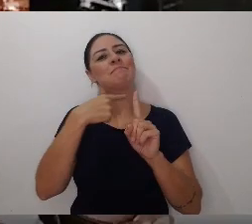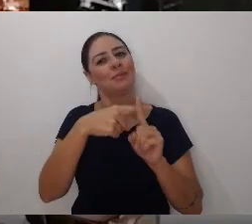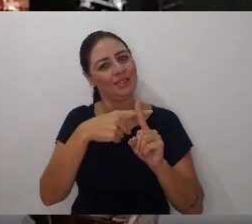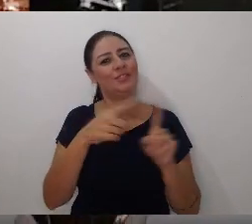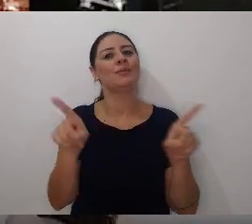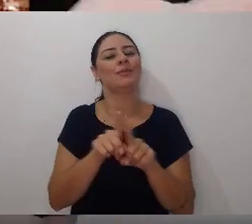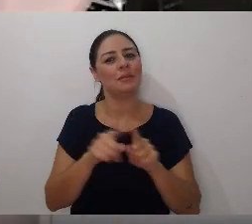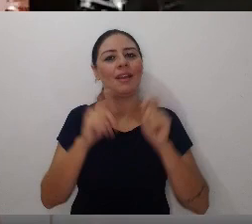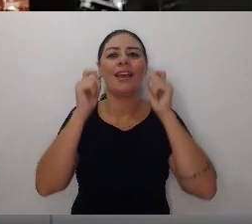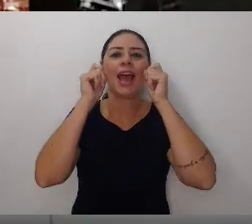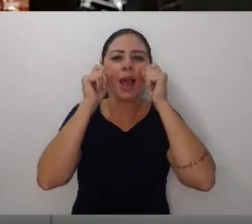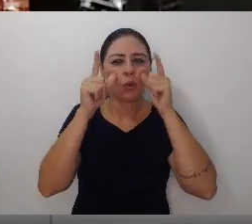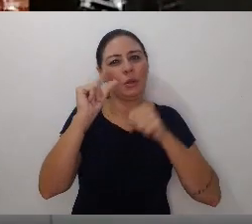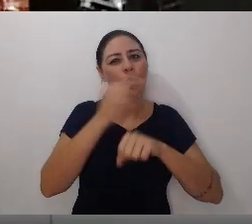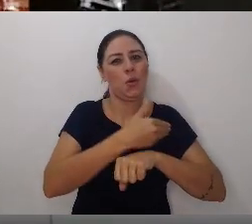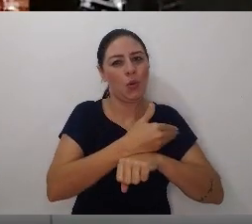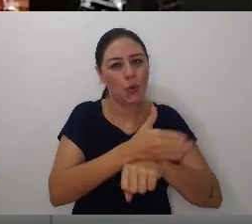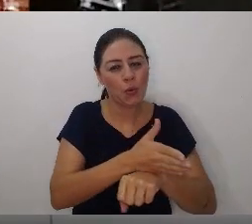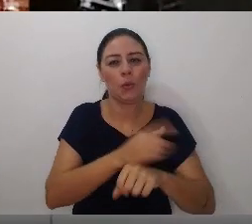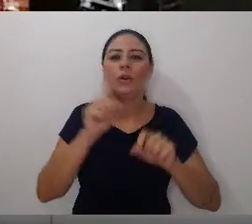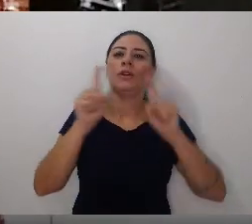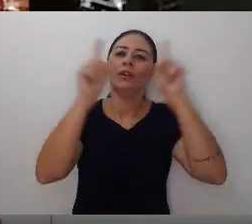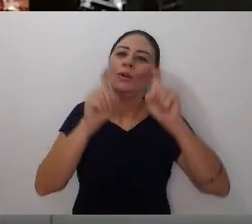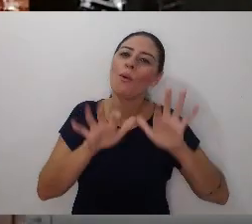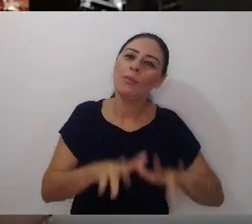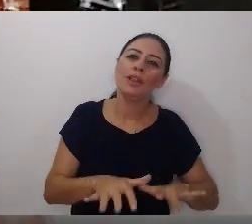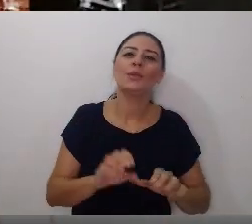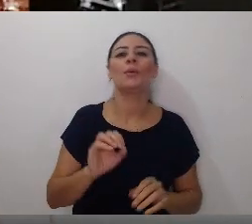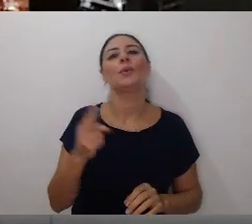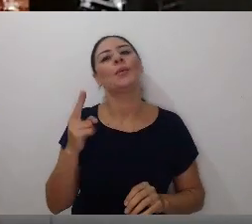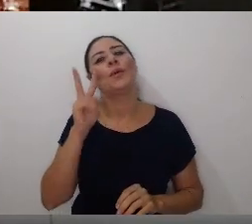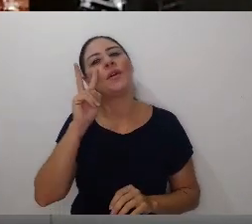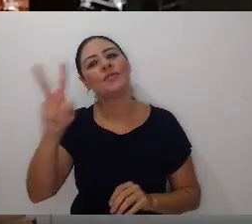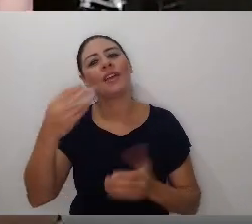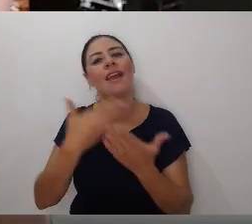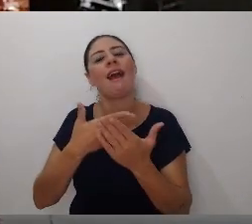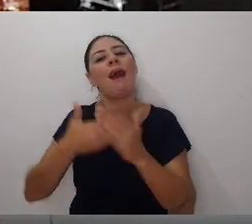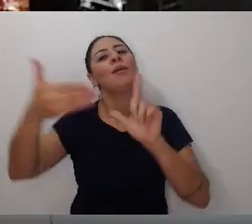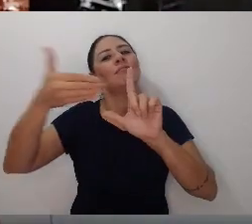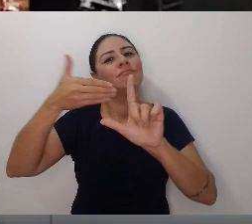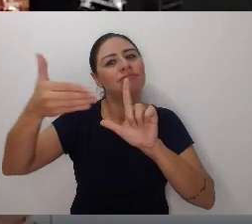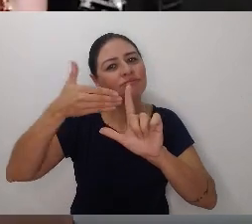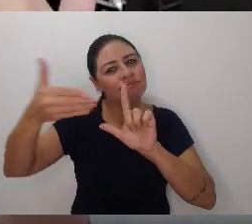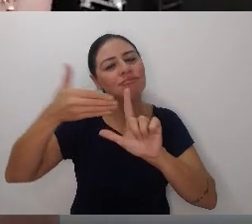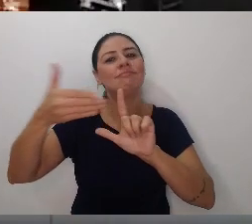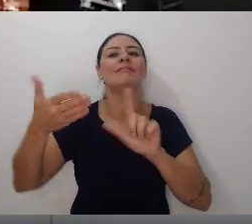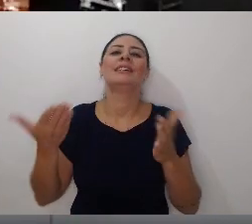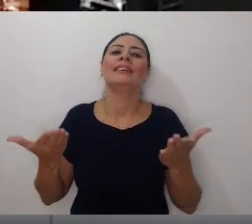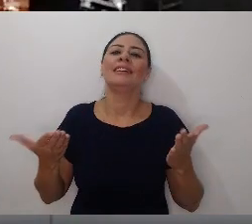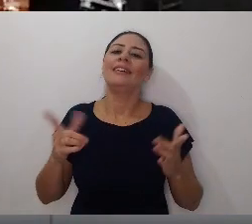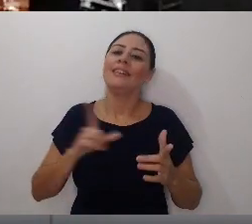nada diferente. Então, tem um lado bom também de acordar um pouquinho mais tarde, de ir para o computador ou de